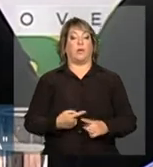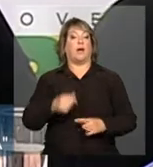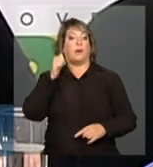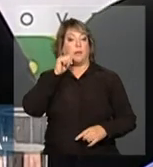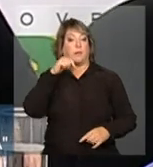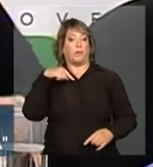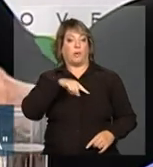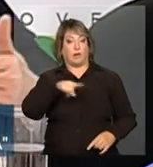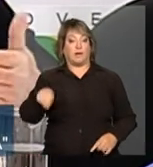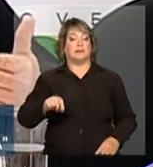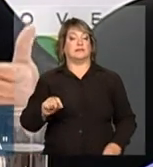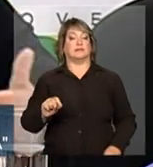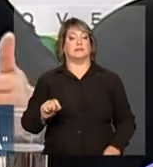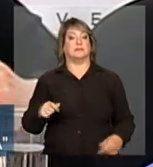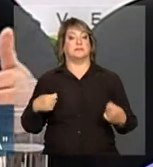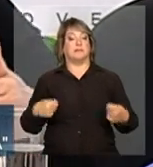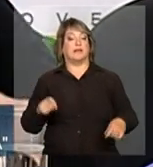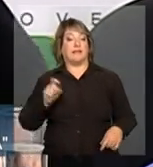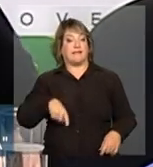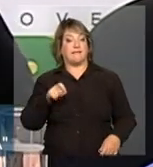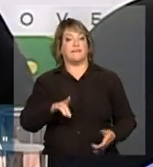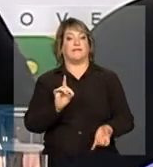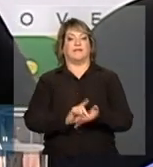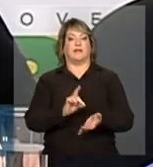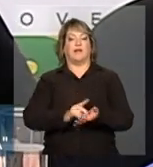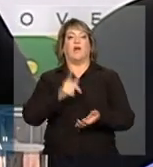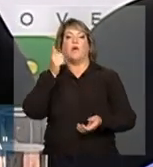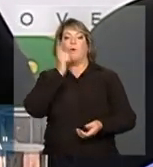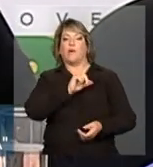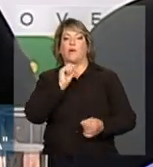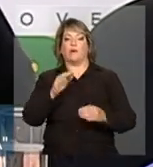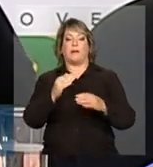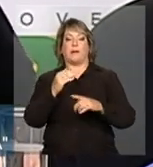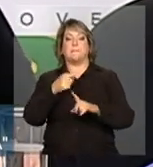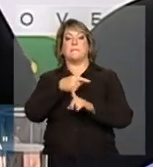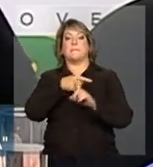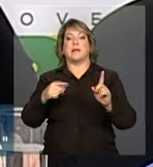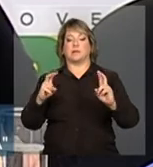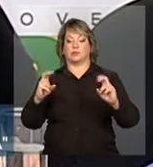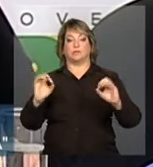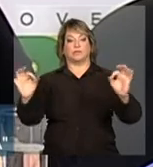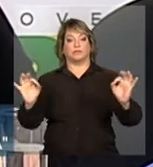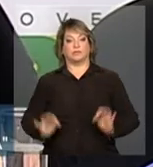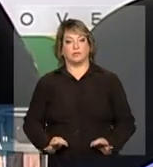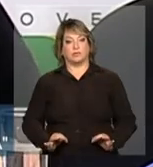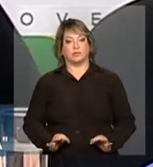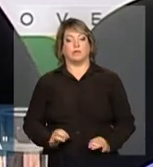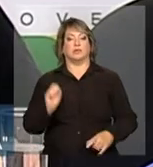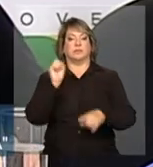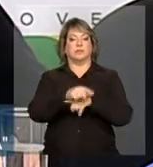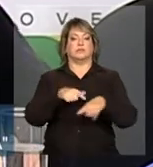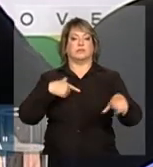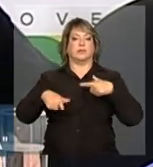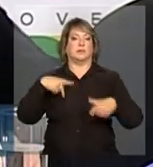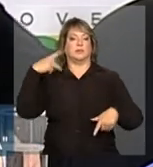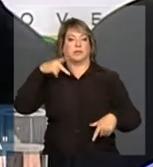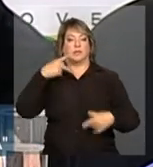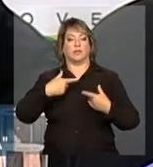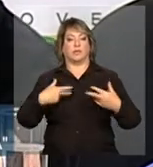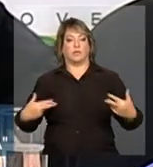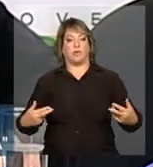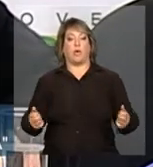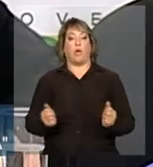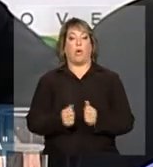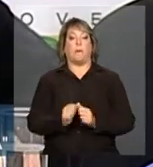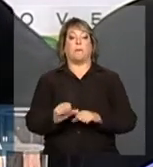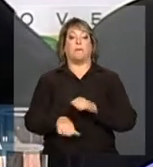mulheres deveriam, de fato, ter acesso à metade dos cargos legislativos com mudança